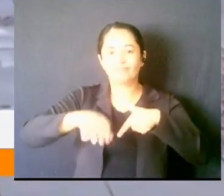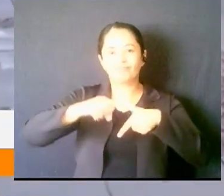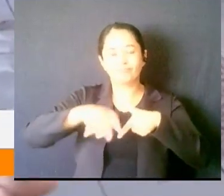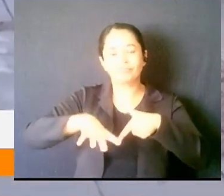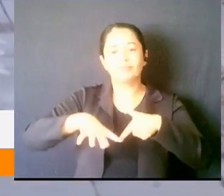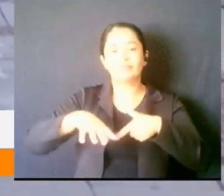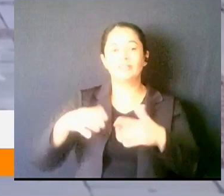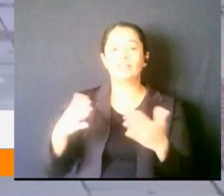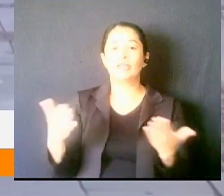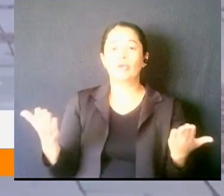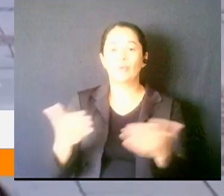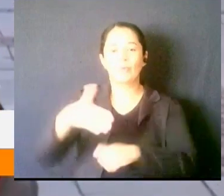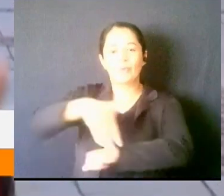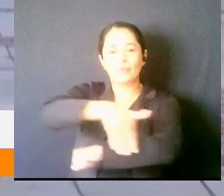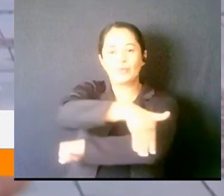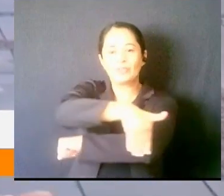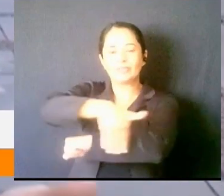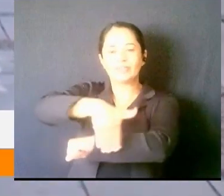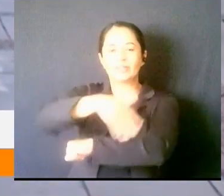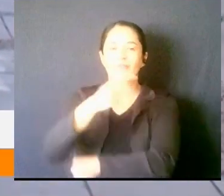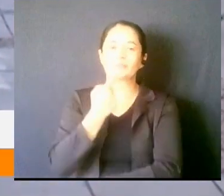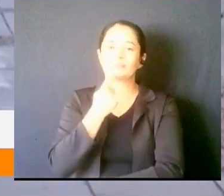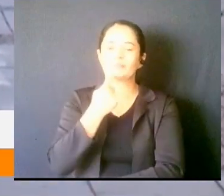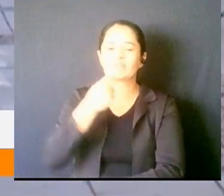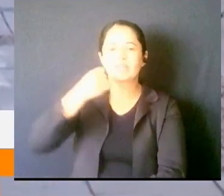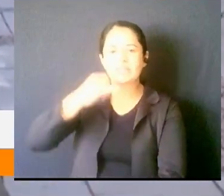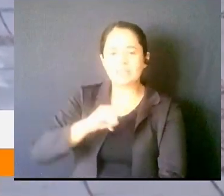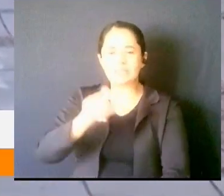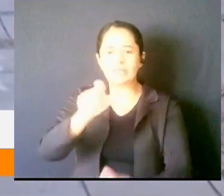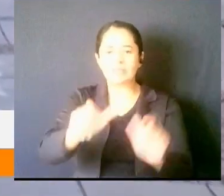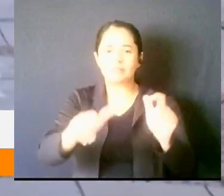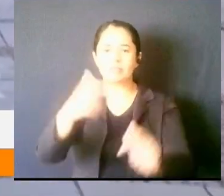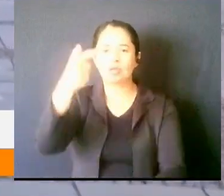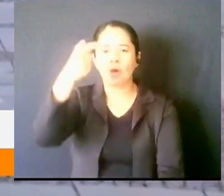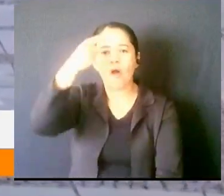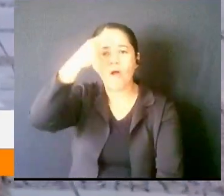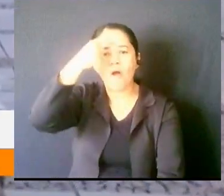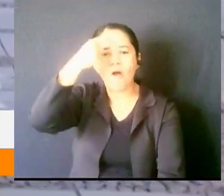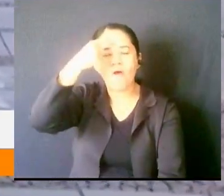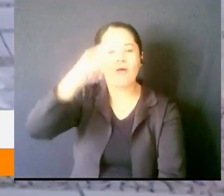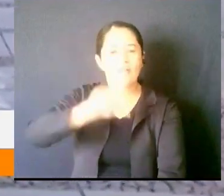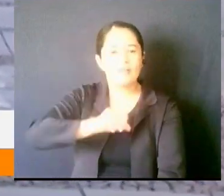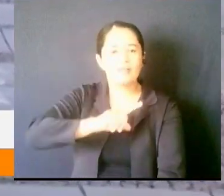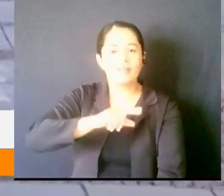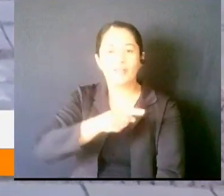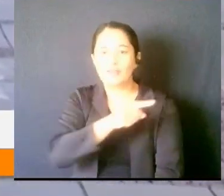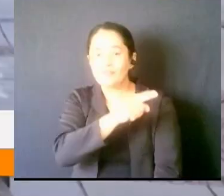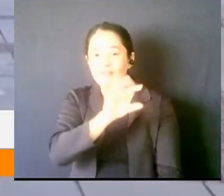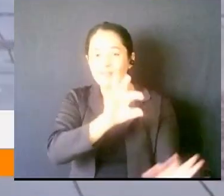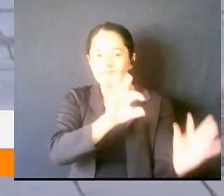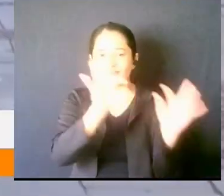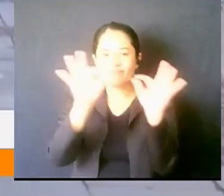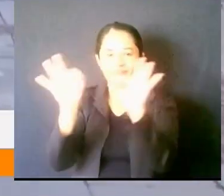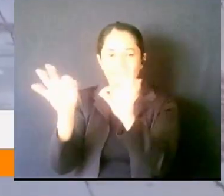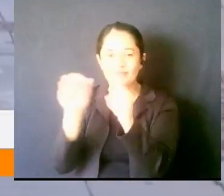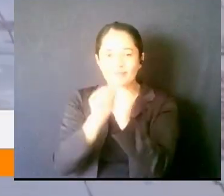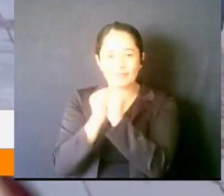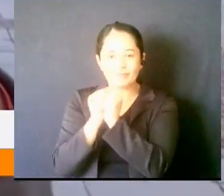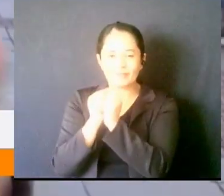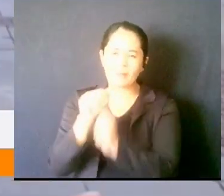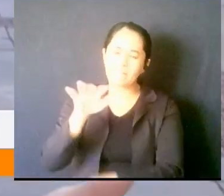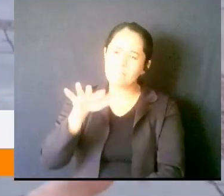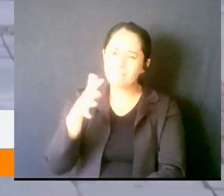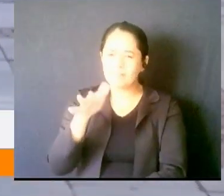se as pessoas têm consciência de todas essas possibilidades. E você vai ver aqui com a gente que, na média, as pessoas até